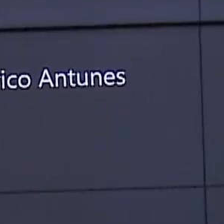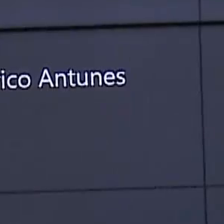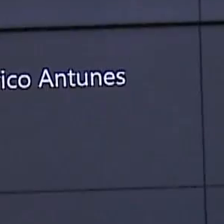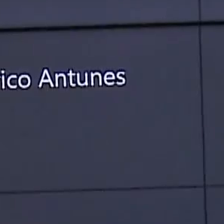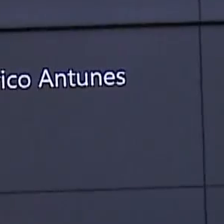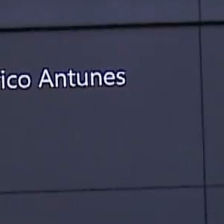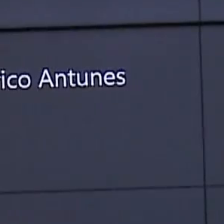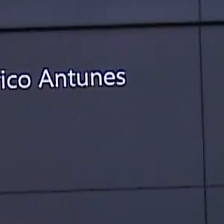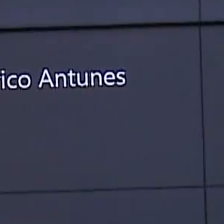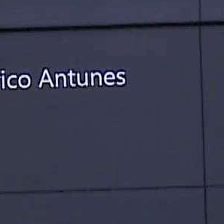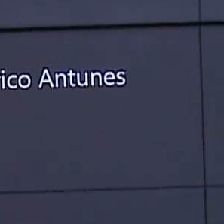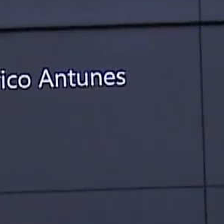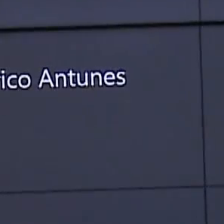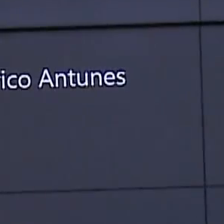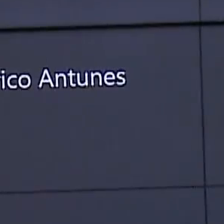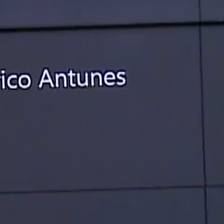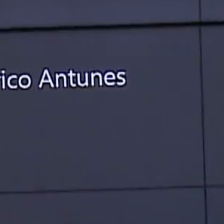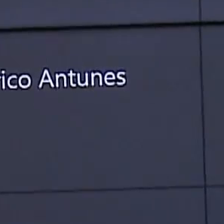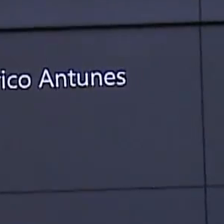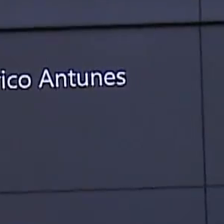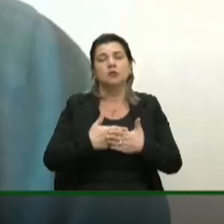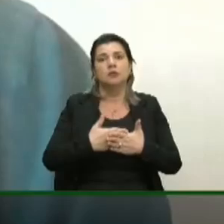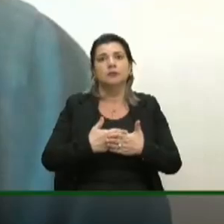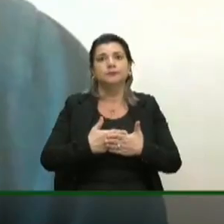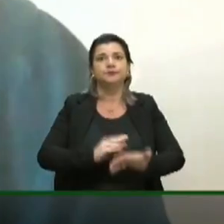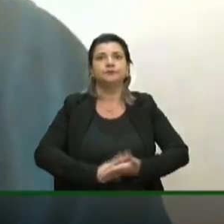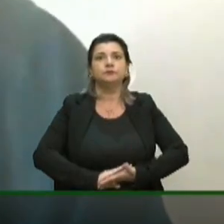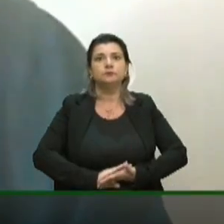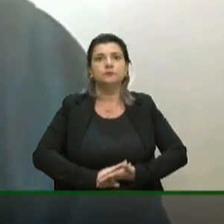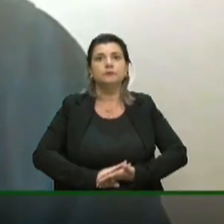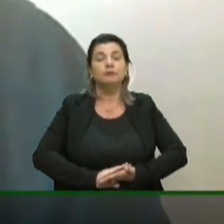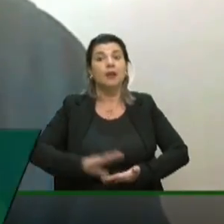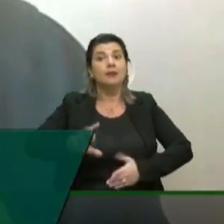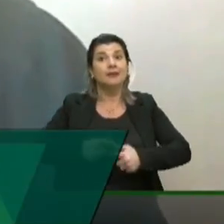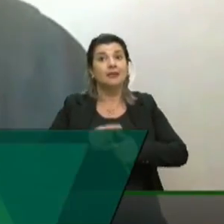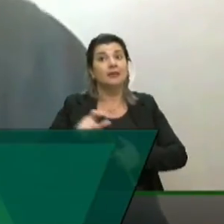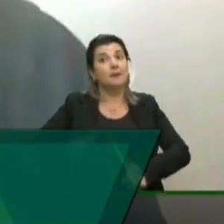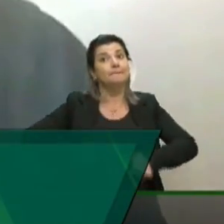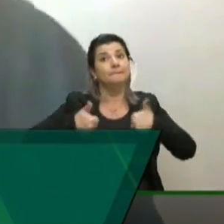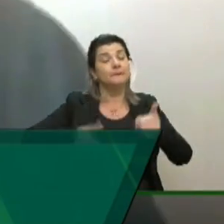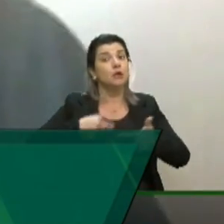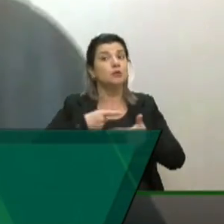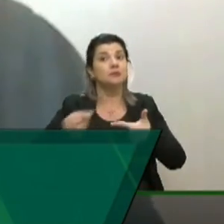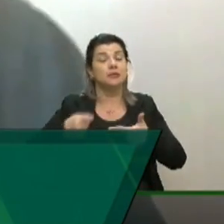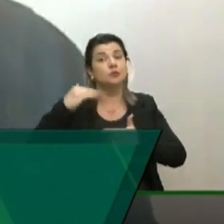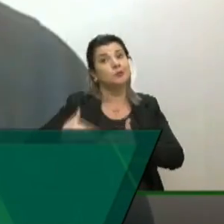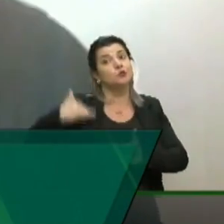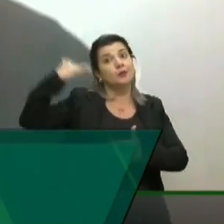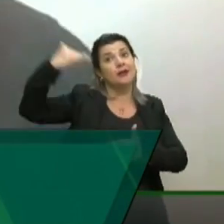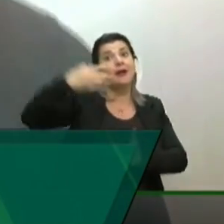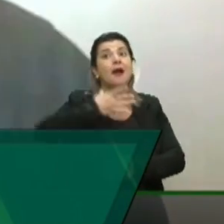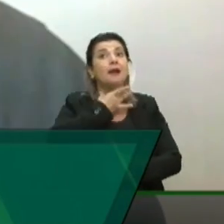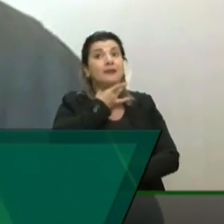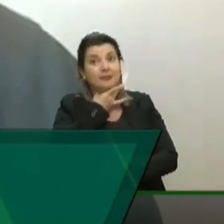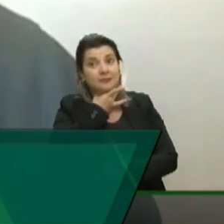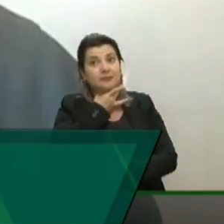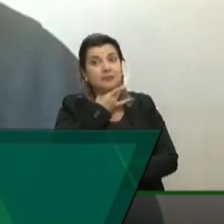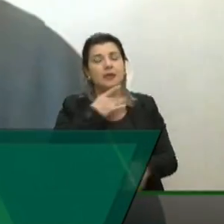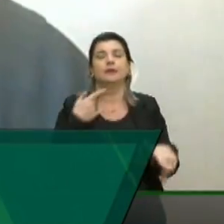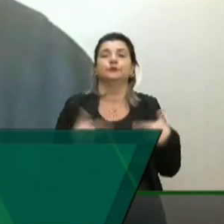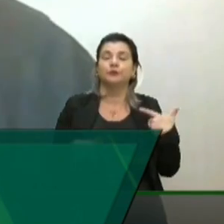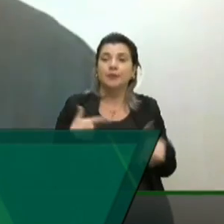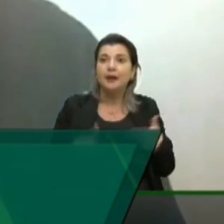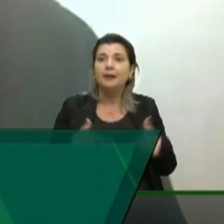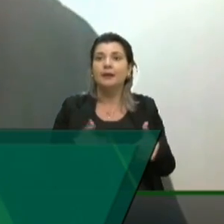superar a crise e o papel do estado nesse processo de saída para superarmos a crise através no trabalho